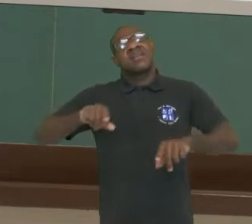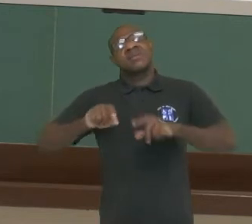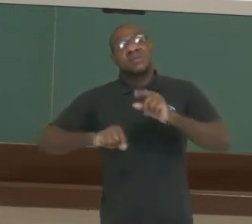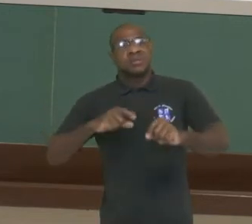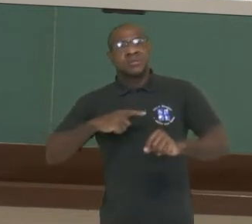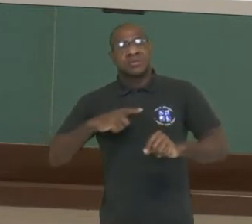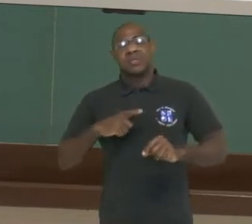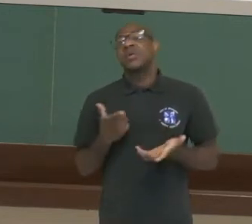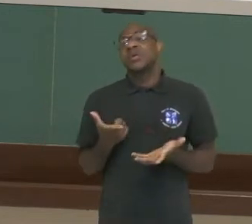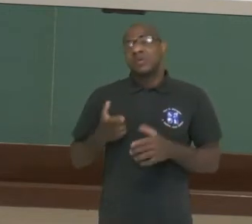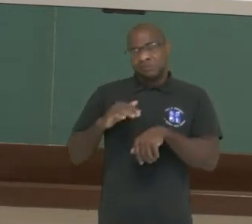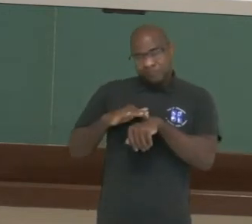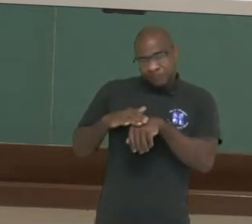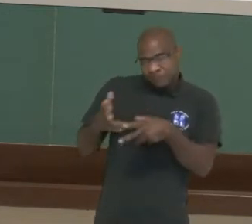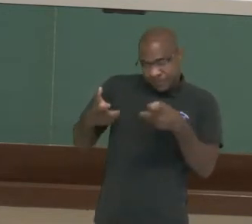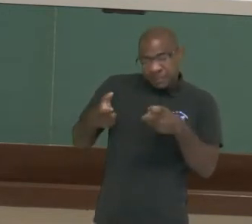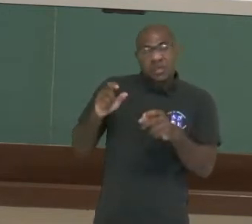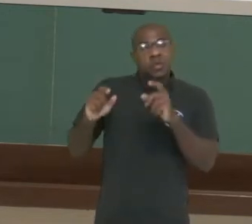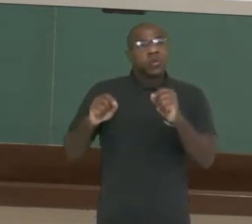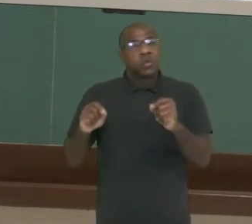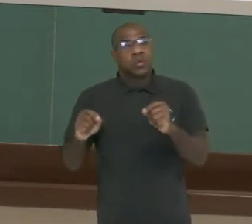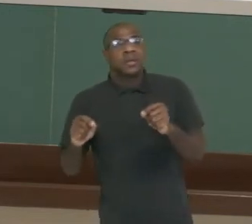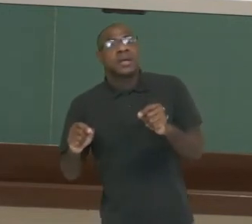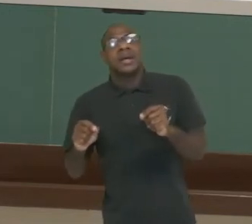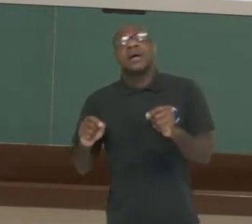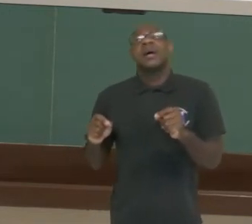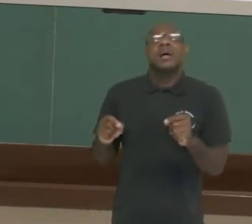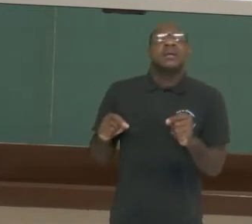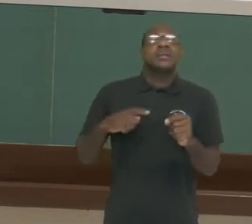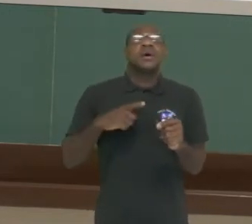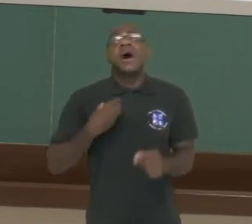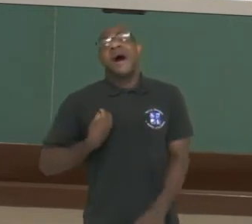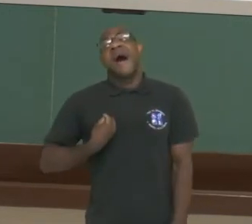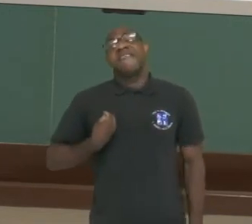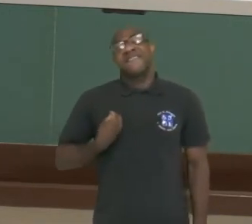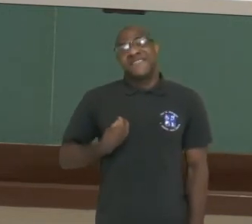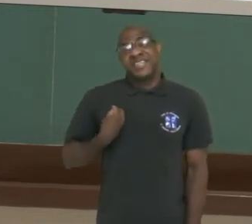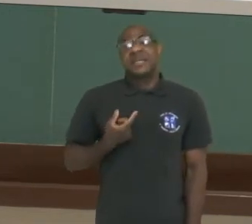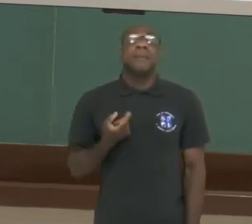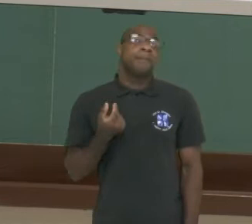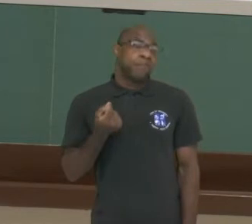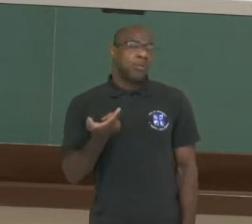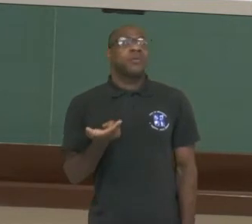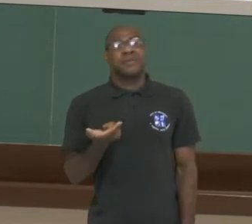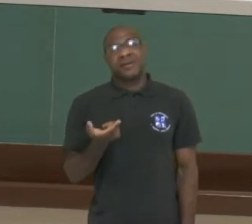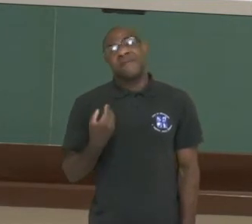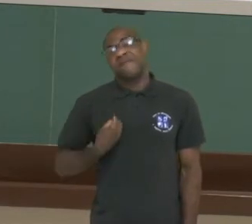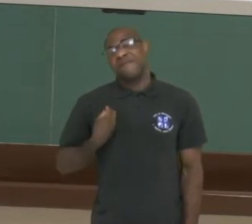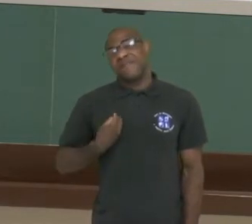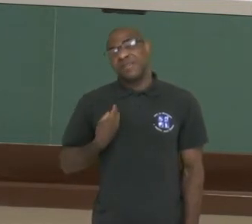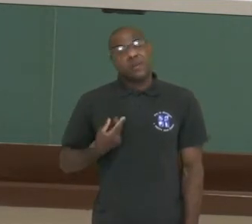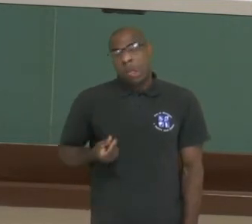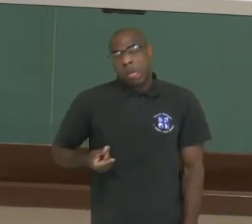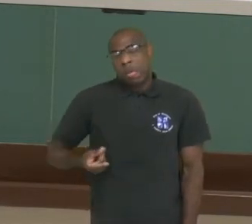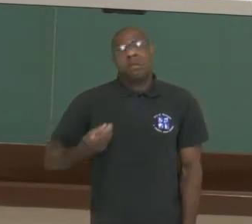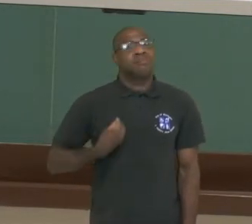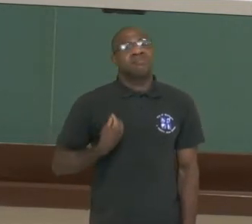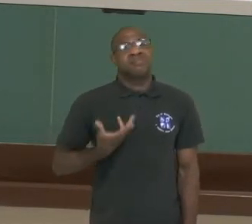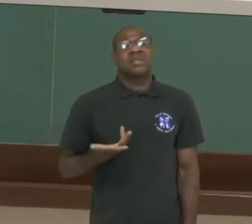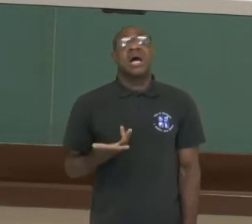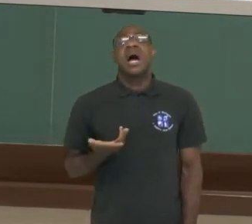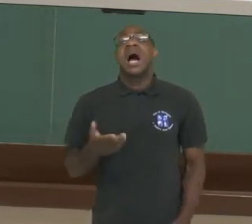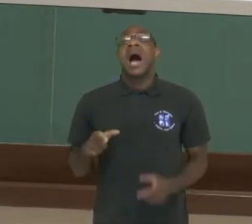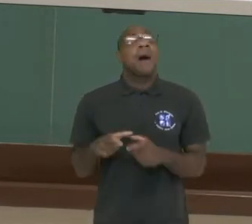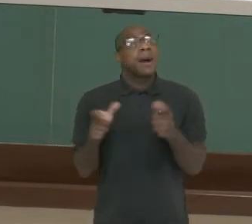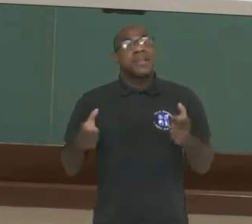dos sintomas, a expectativa de vida é muito baixa e a maioria dos bebês